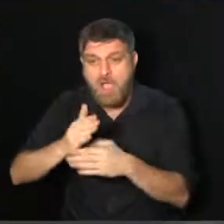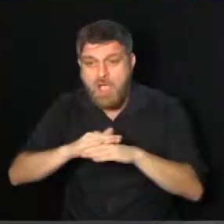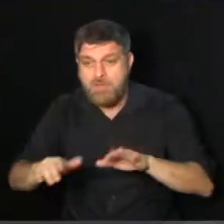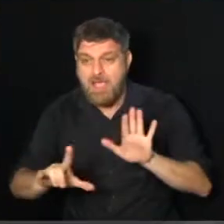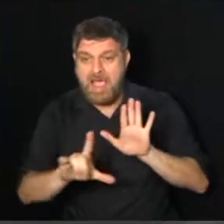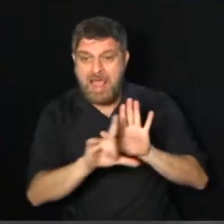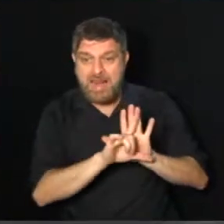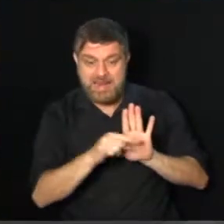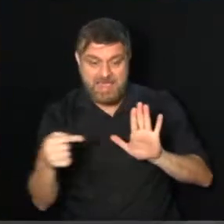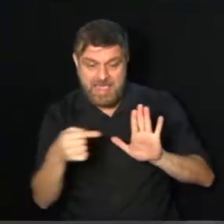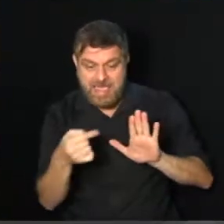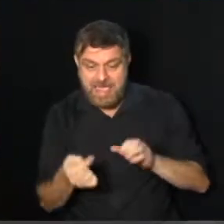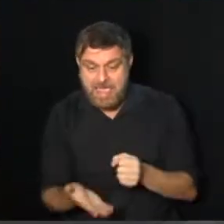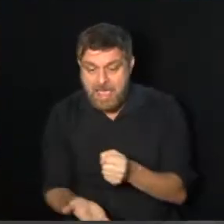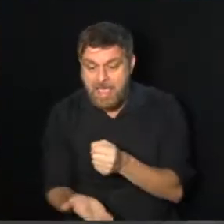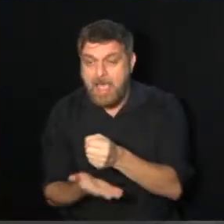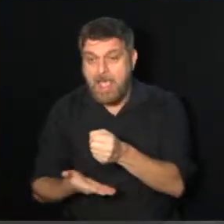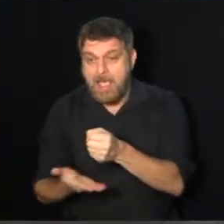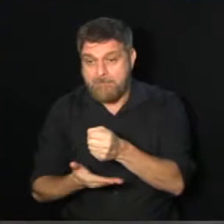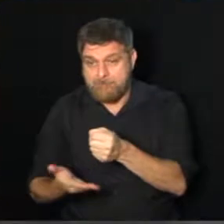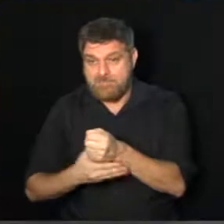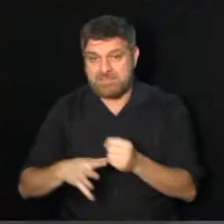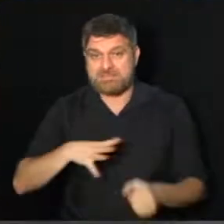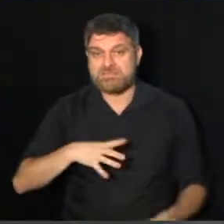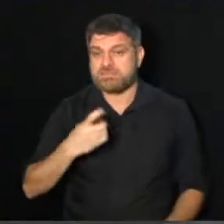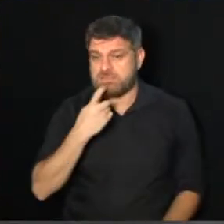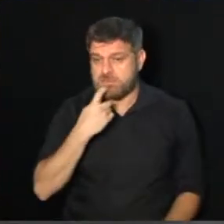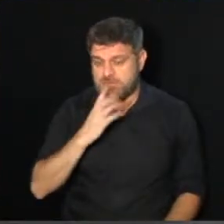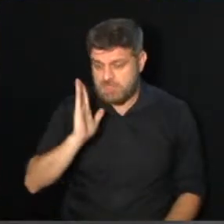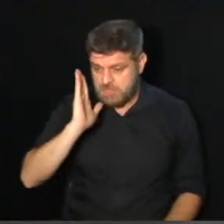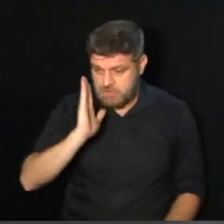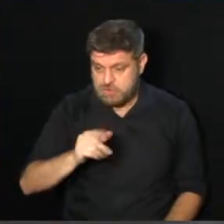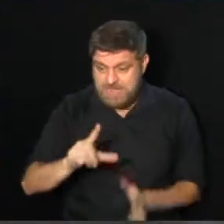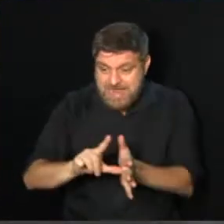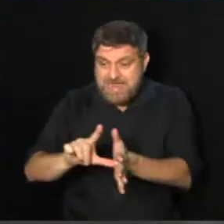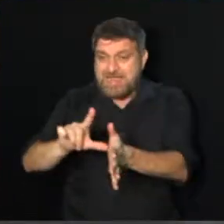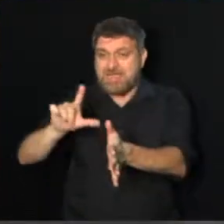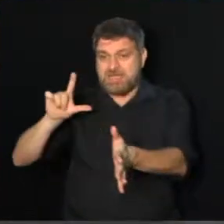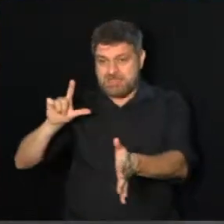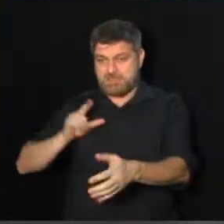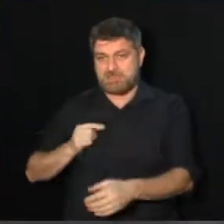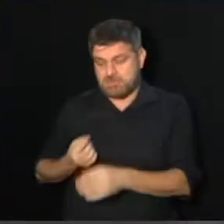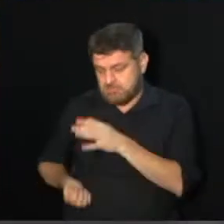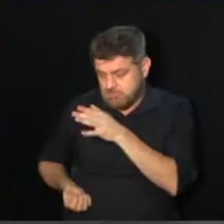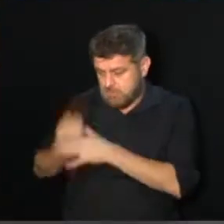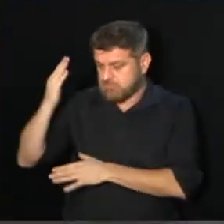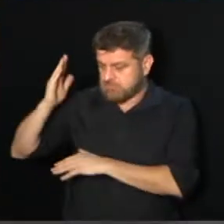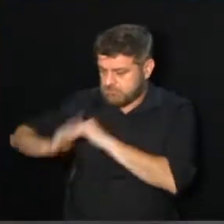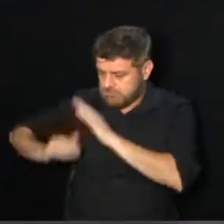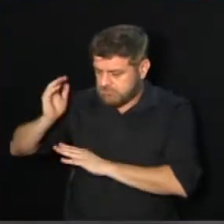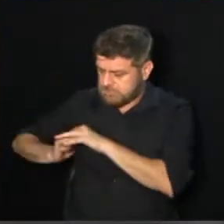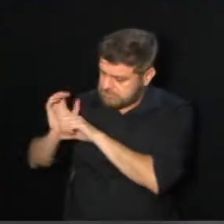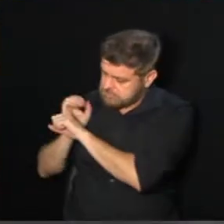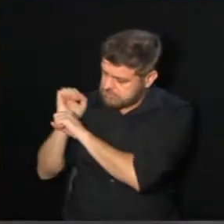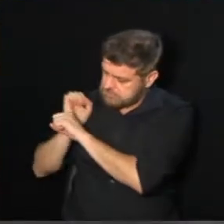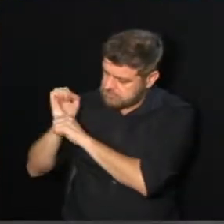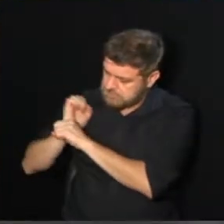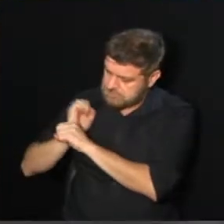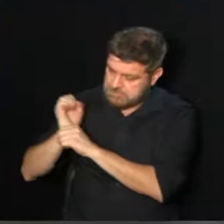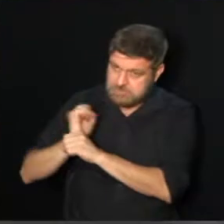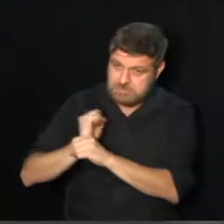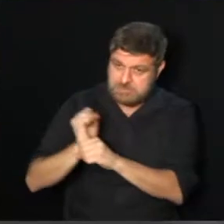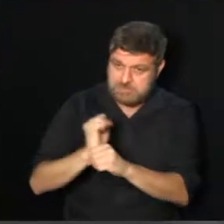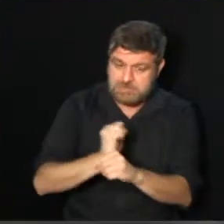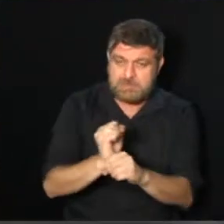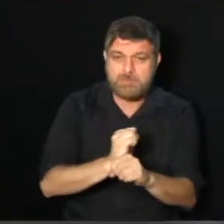respaldar algo que a cidade está vivendo, né, anterior, inclusive, a estes últimos anos, mas de